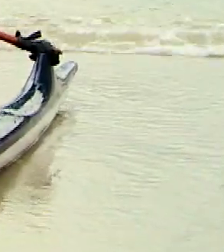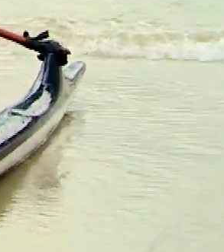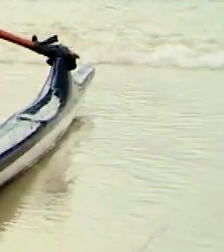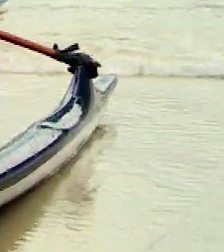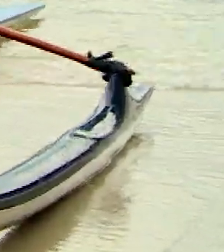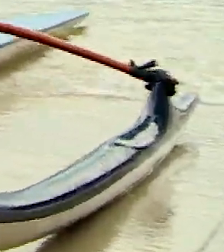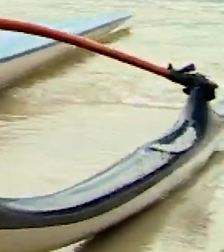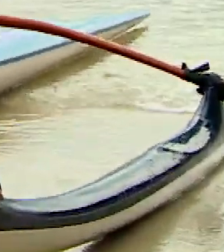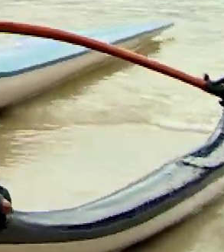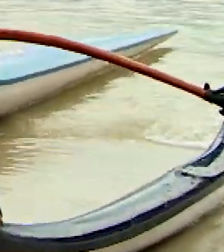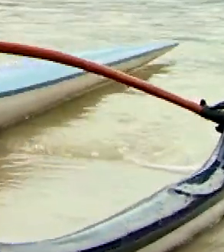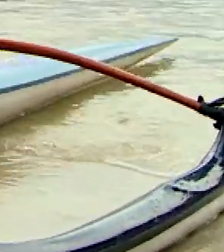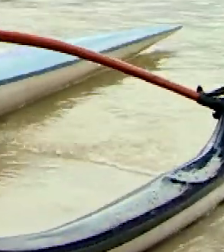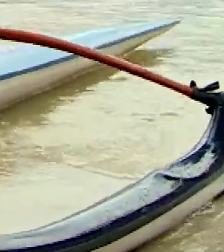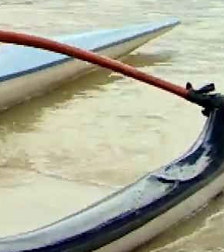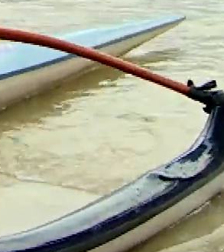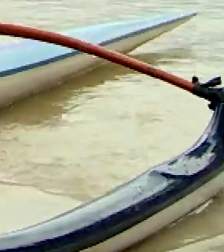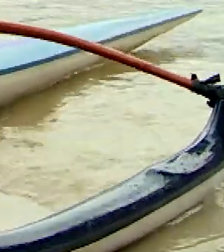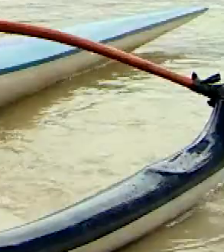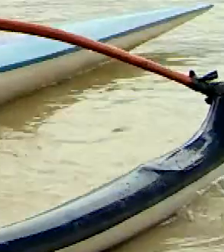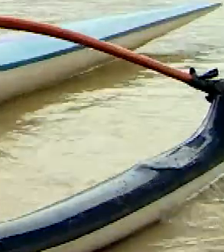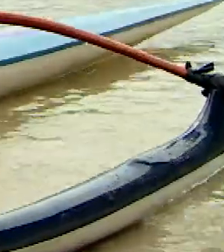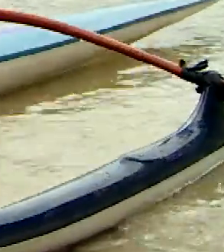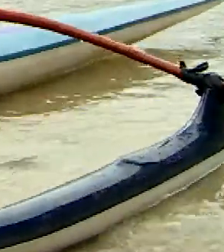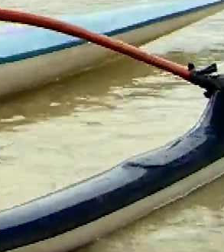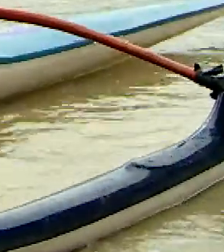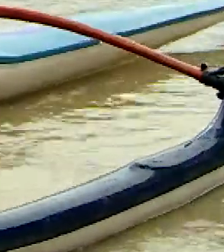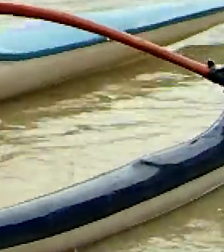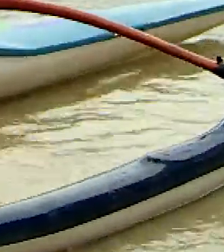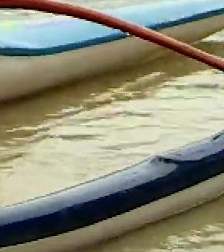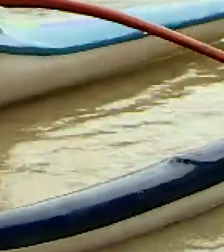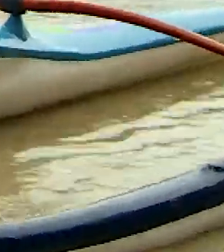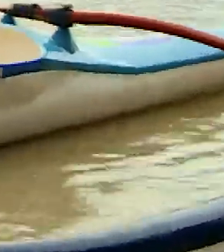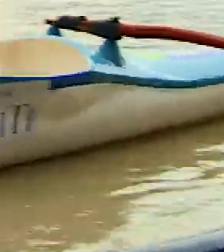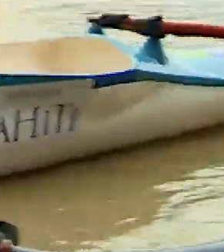da canoa para a cadeira de rodas. Alessandra segura o encosto e Nicolás a base. Não marcha ré.